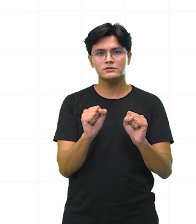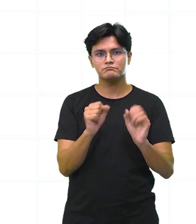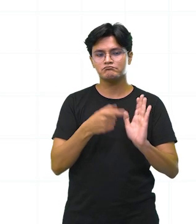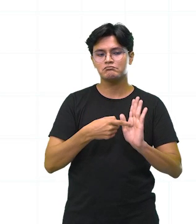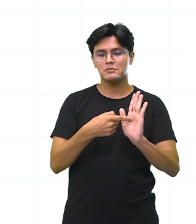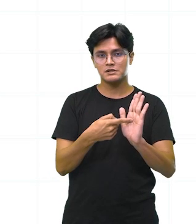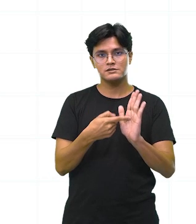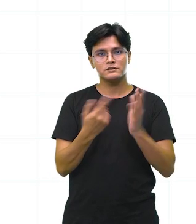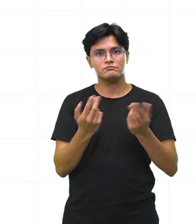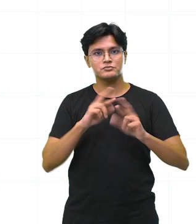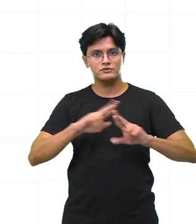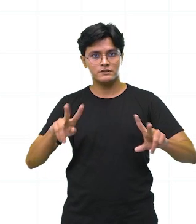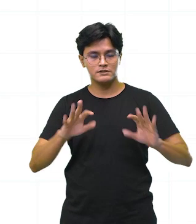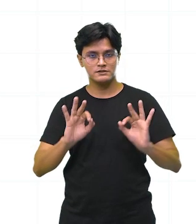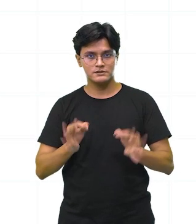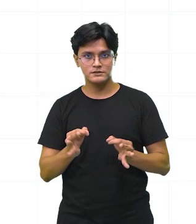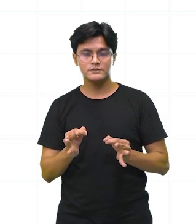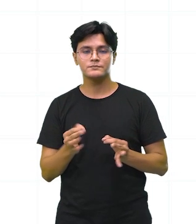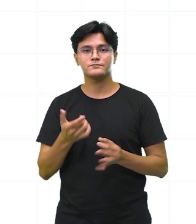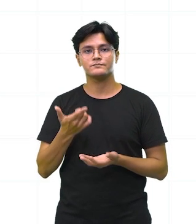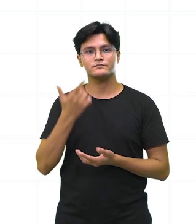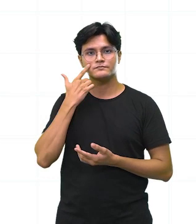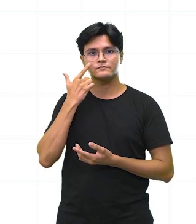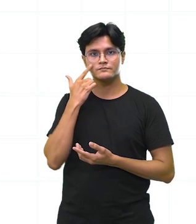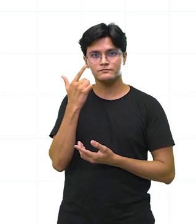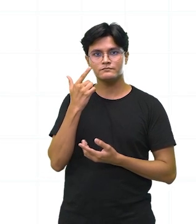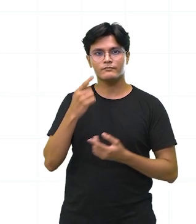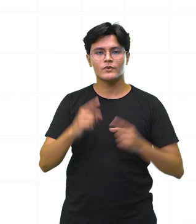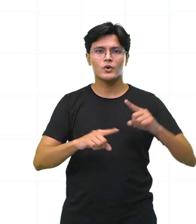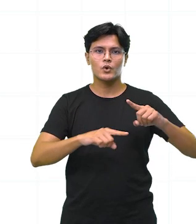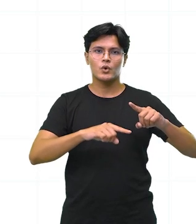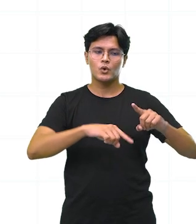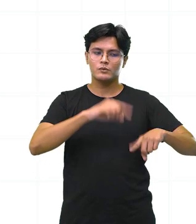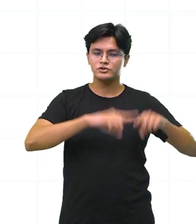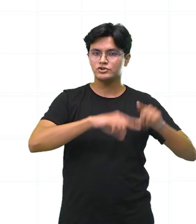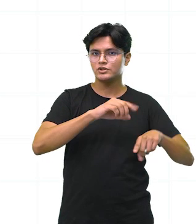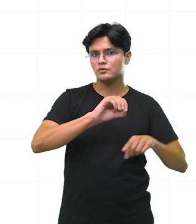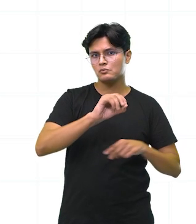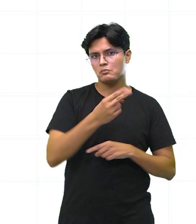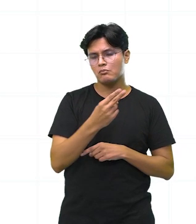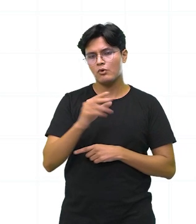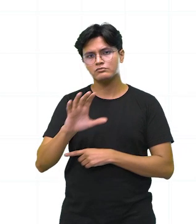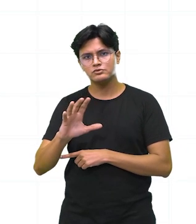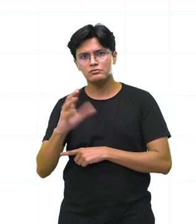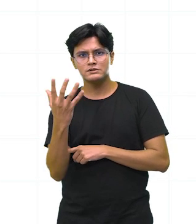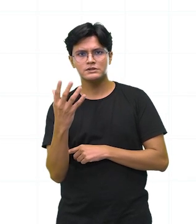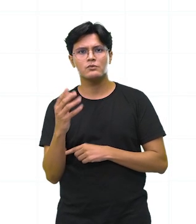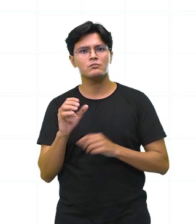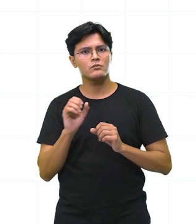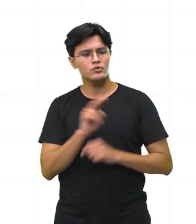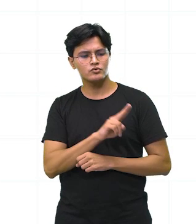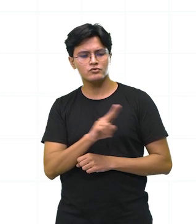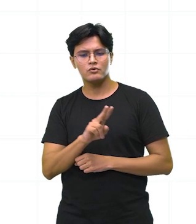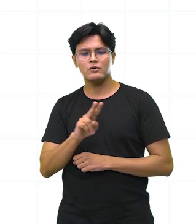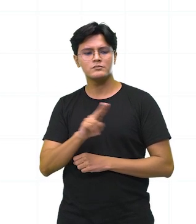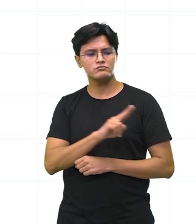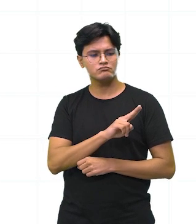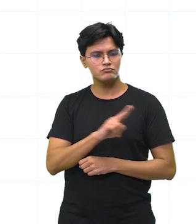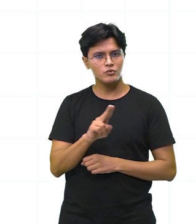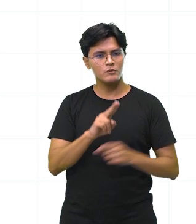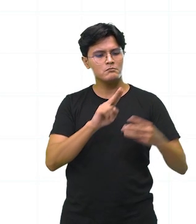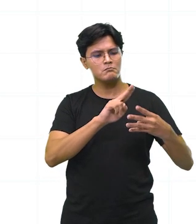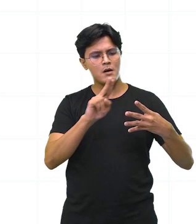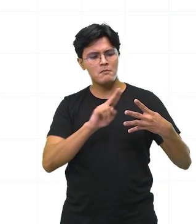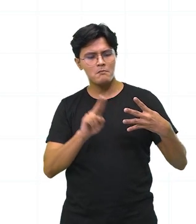tá Então olha só quando observamos que o mesmo objeto situação pode ser expresso por palavras diferentes então no o mesmo no